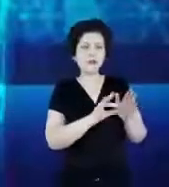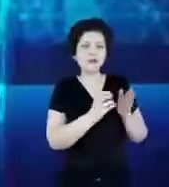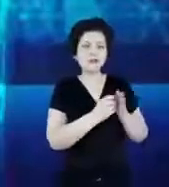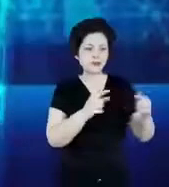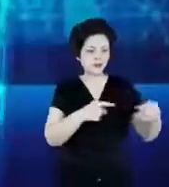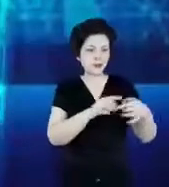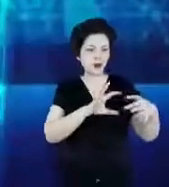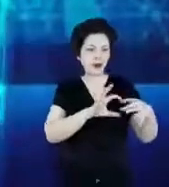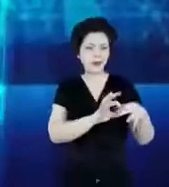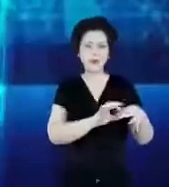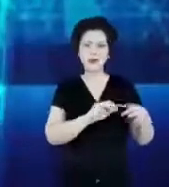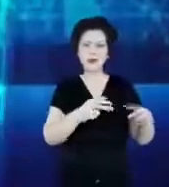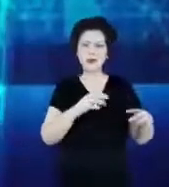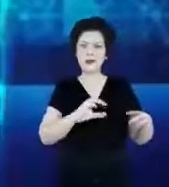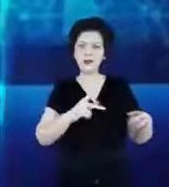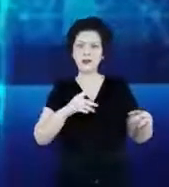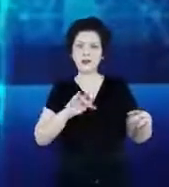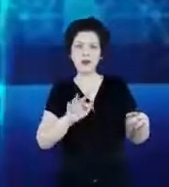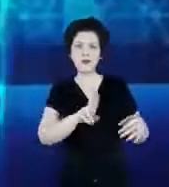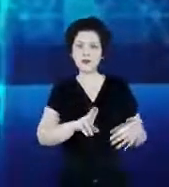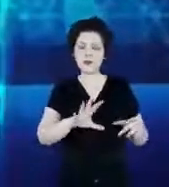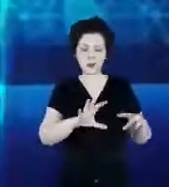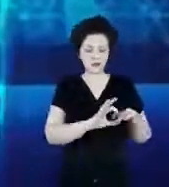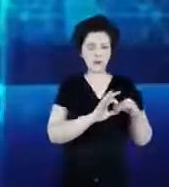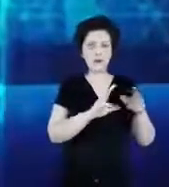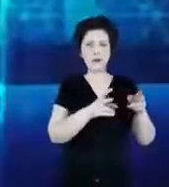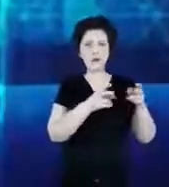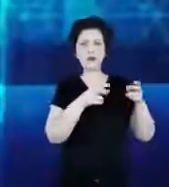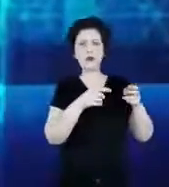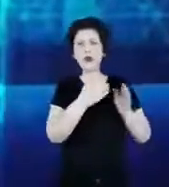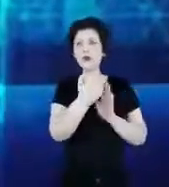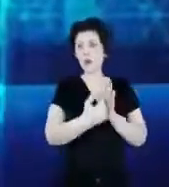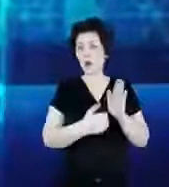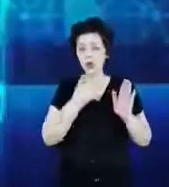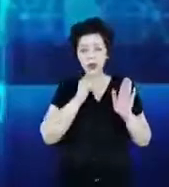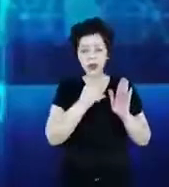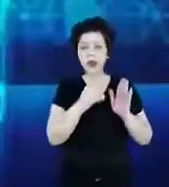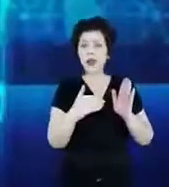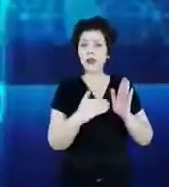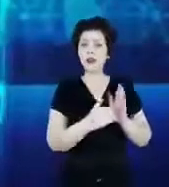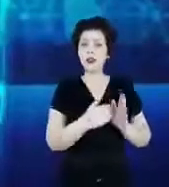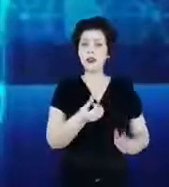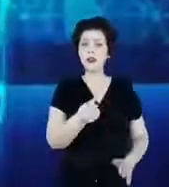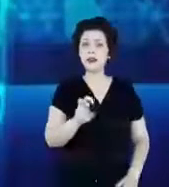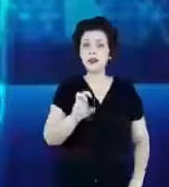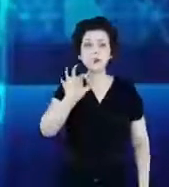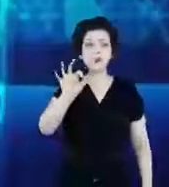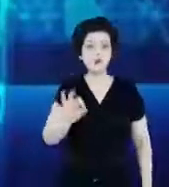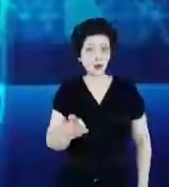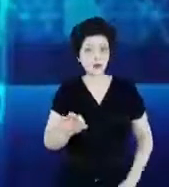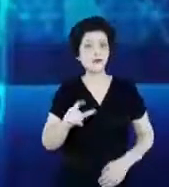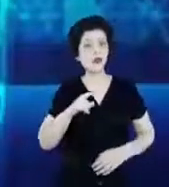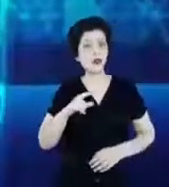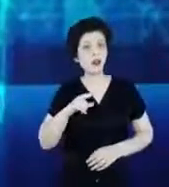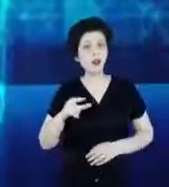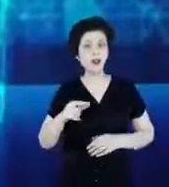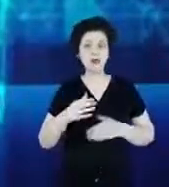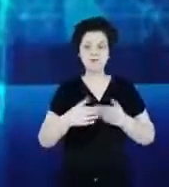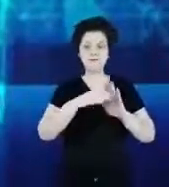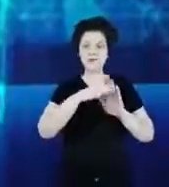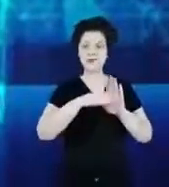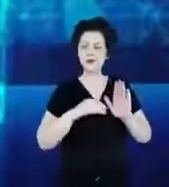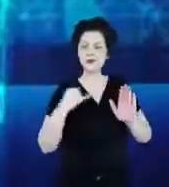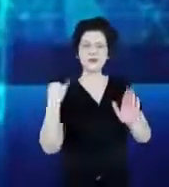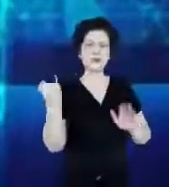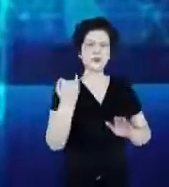passa a receber o desconto na conta de energia, podendo chegar até 65%. Então, é uma medida extremamente importante